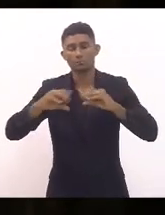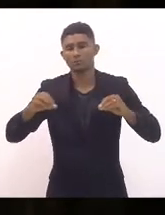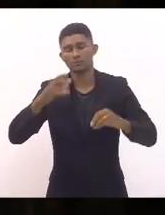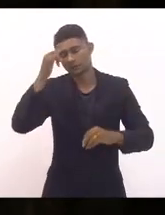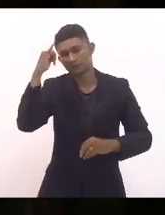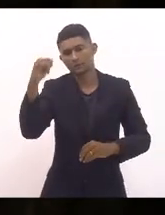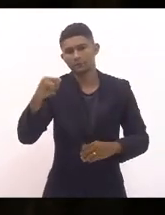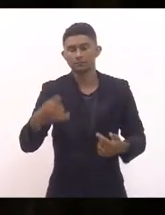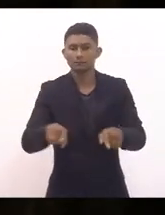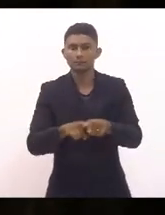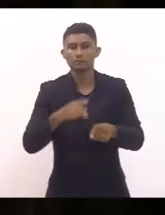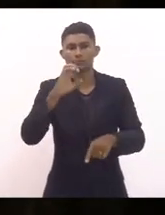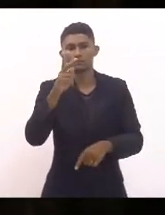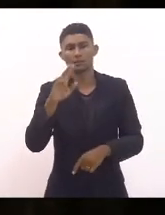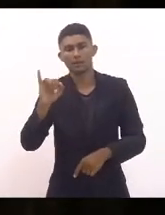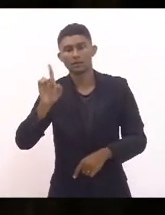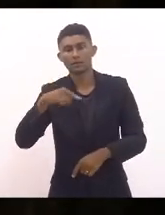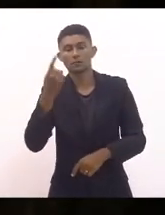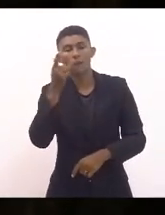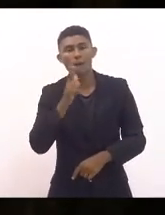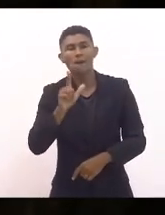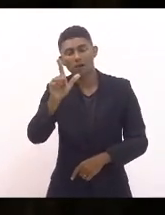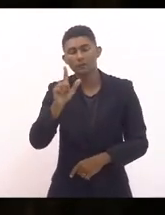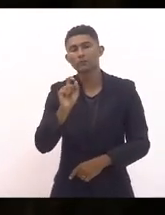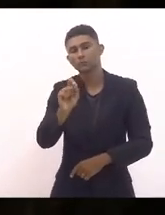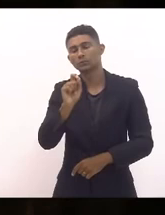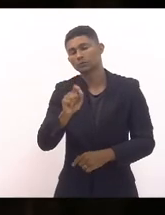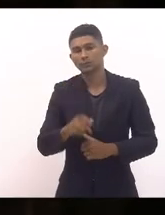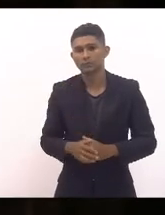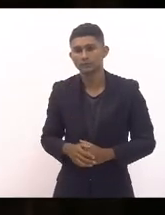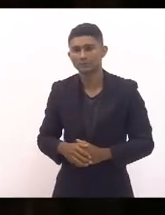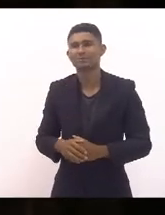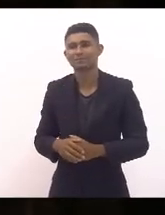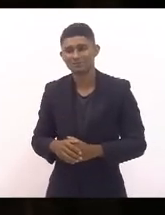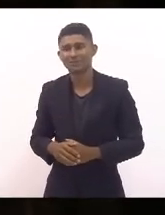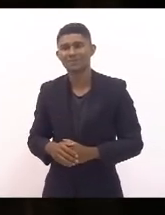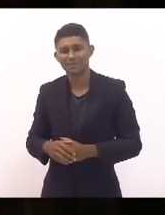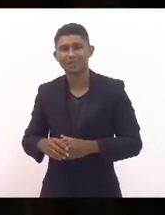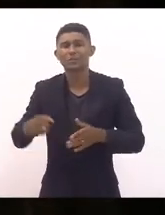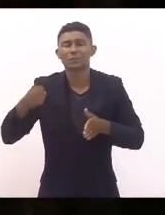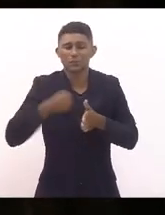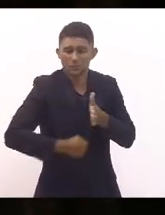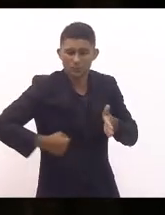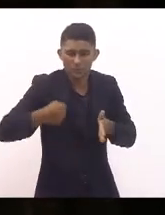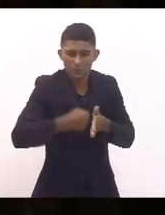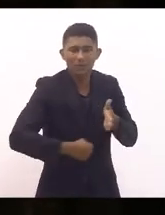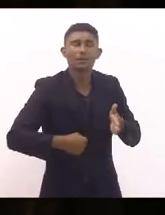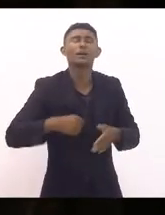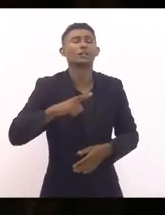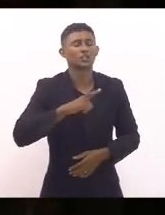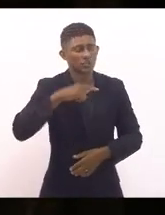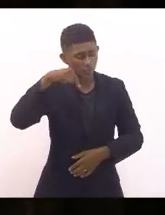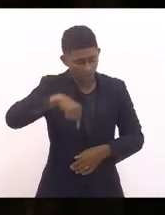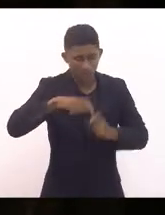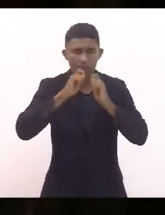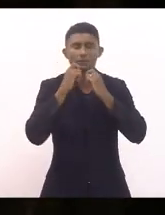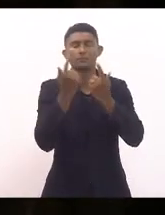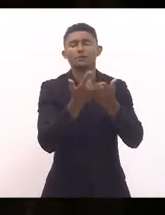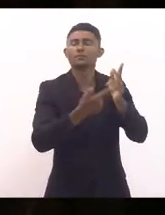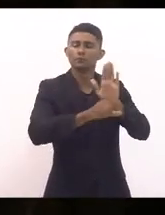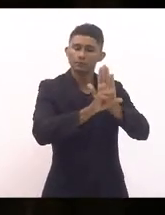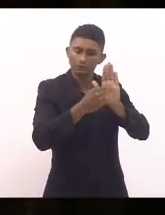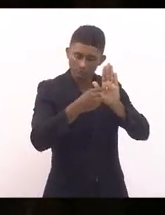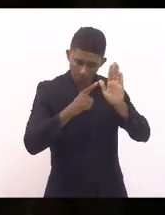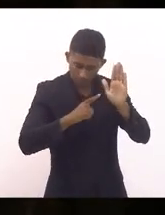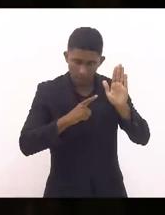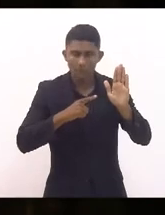dessa CPI que a gente conseguiu, junto às operadoras, depois de muita luta, mesmo com uma lei aprovada nessa casa, sancionada pelo